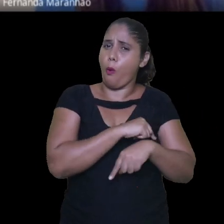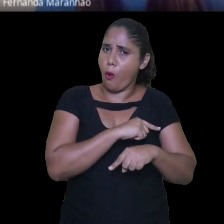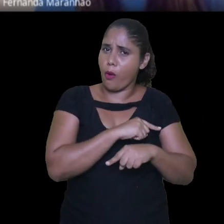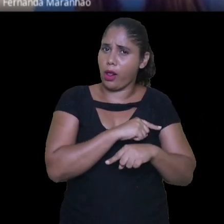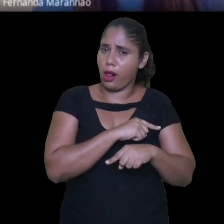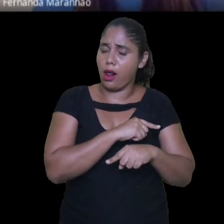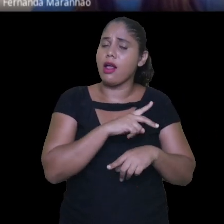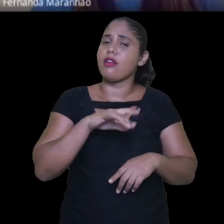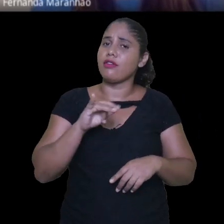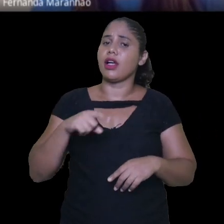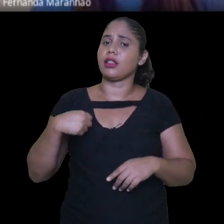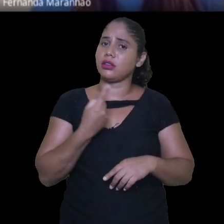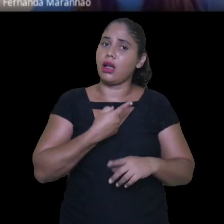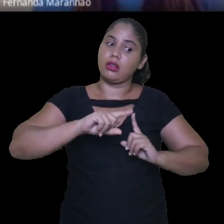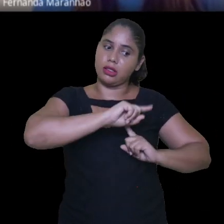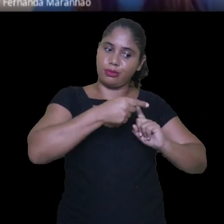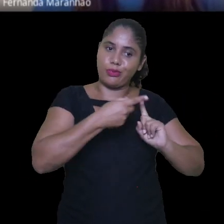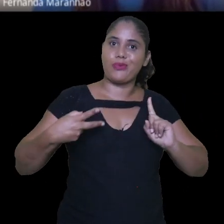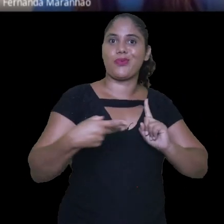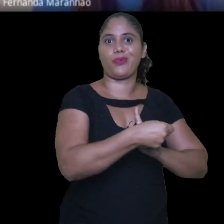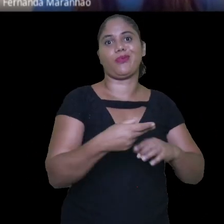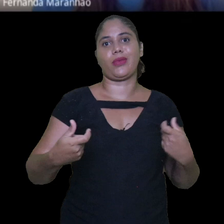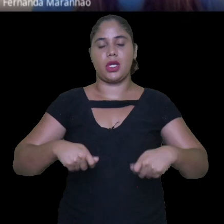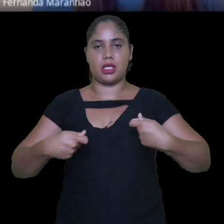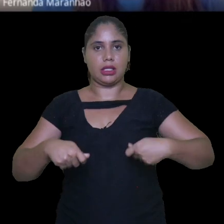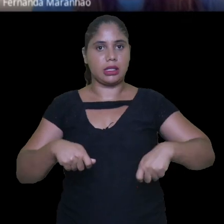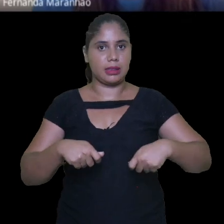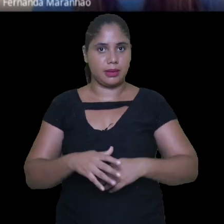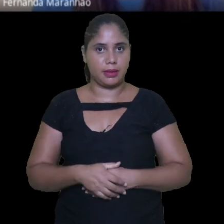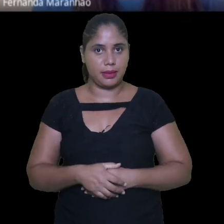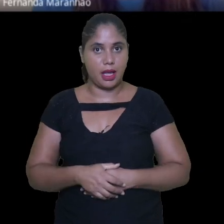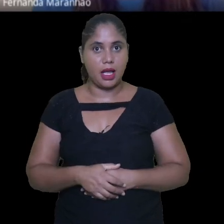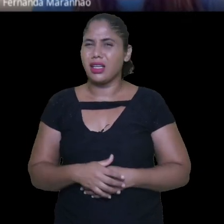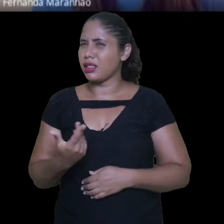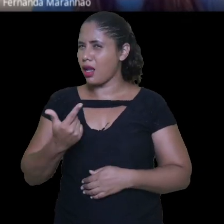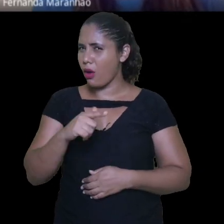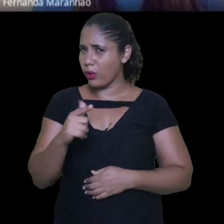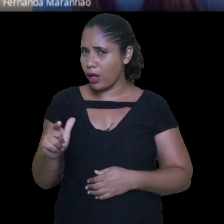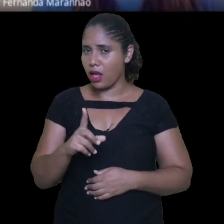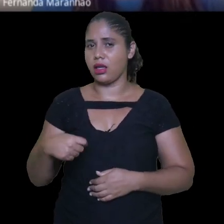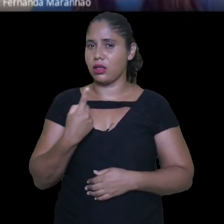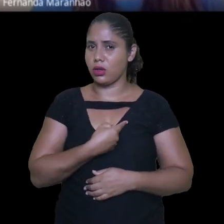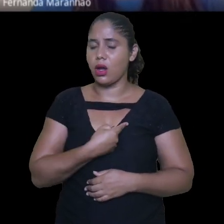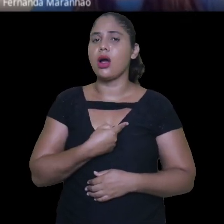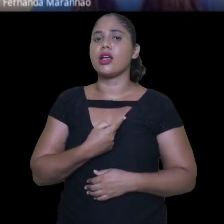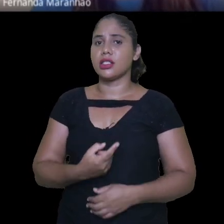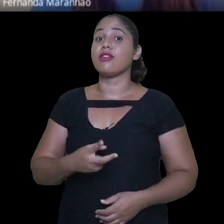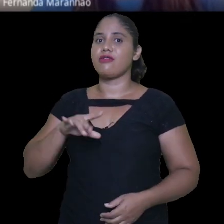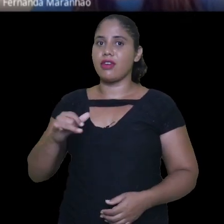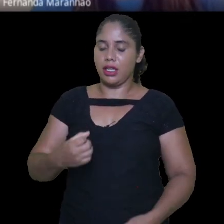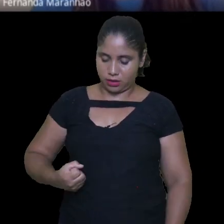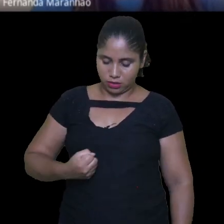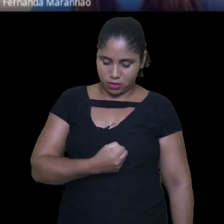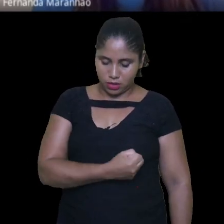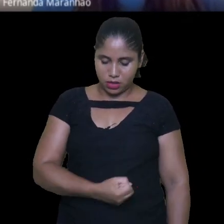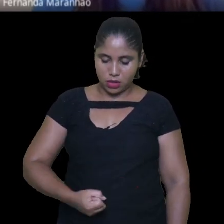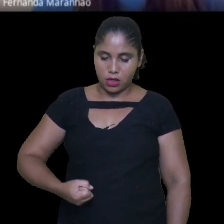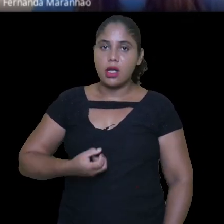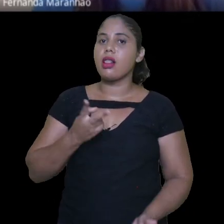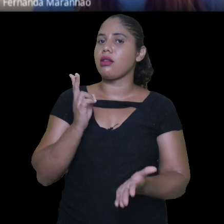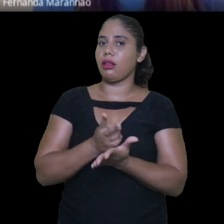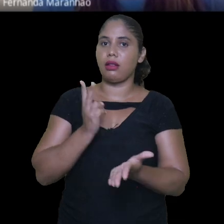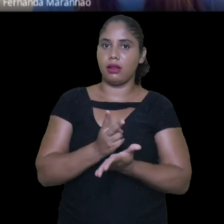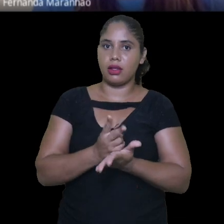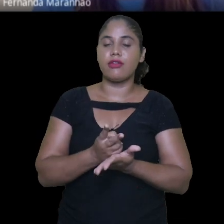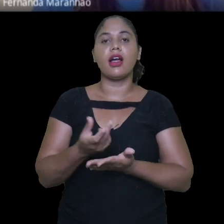cada 2 a 3 dias. Se, além da alteração da artéria umbilical, houver alteração do ducto venoso, como já mencionado, essa